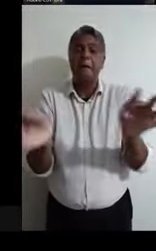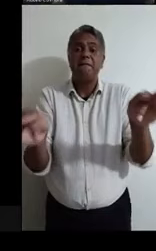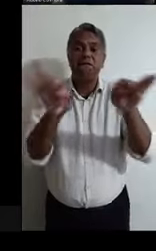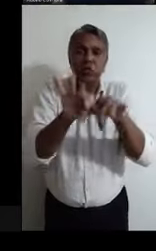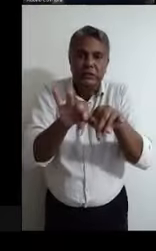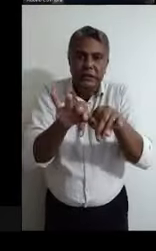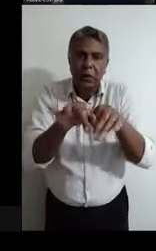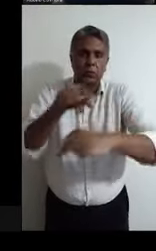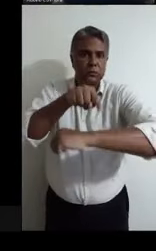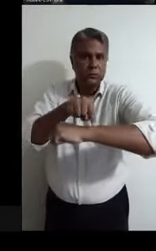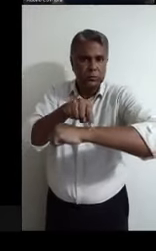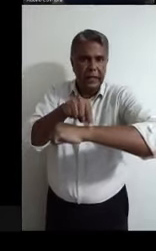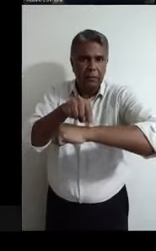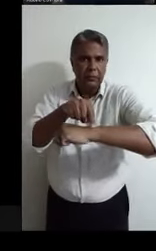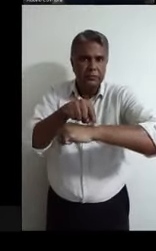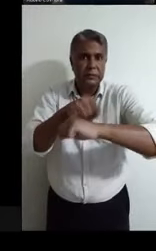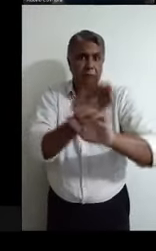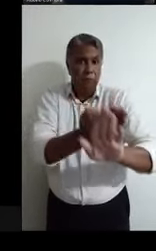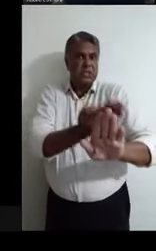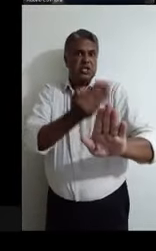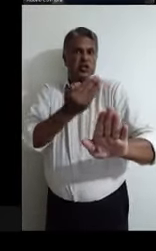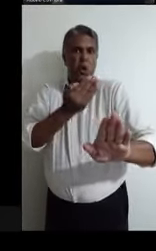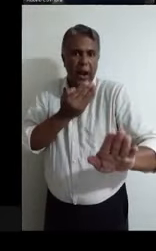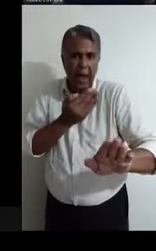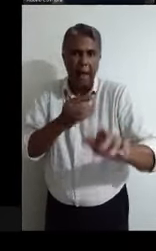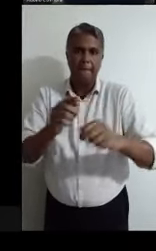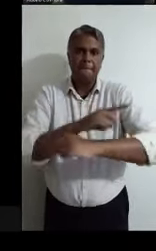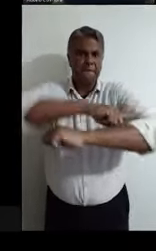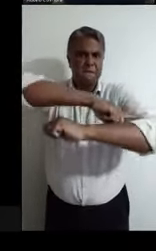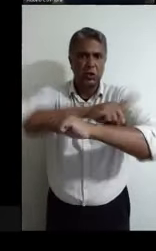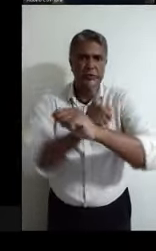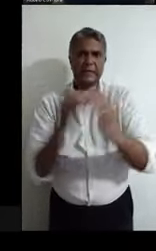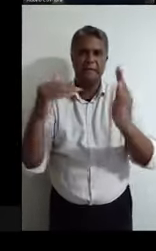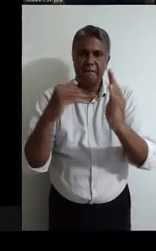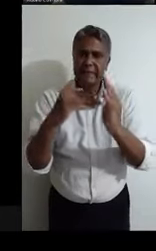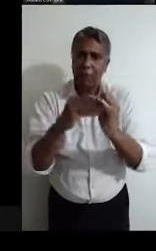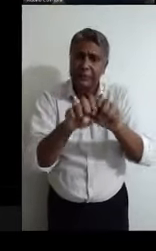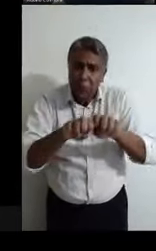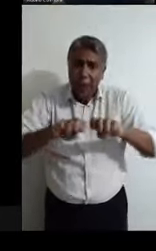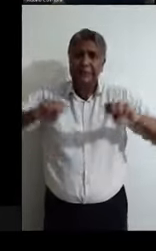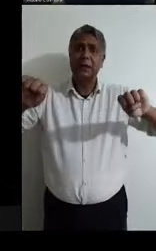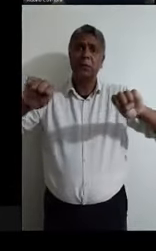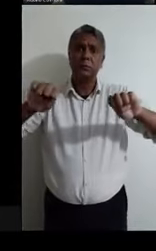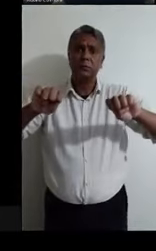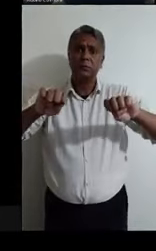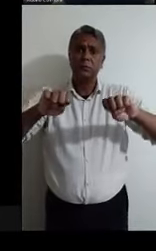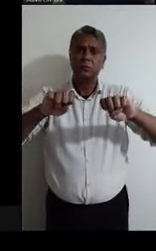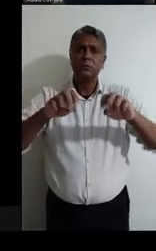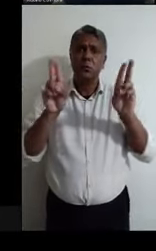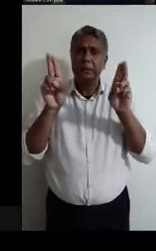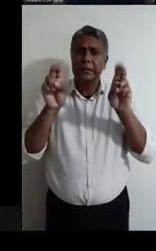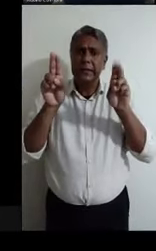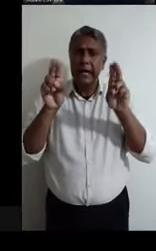Para fazer isso, eu vou isolar a velocidade final nessa equação. Eu vou passar o termo que